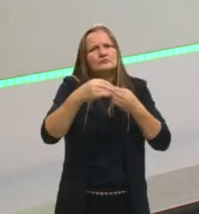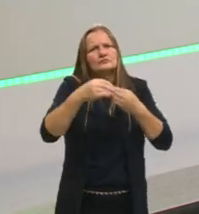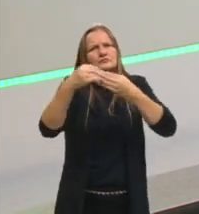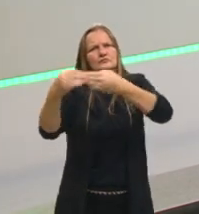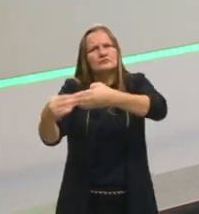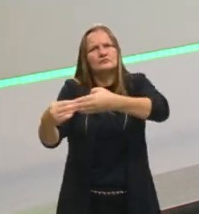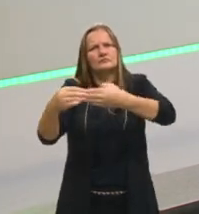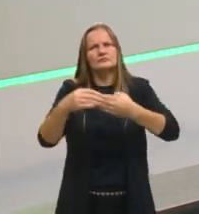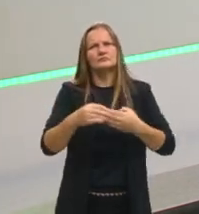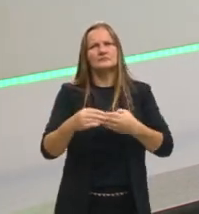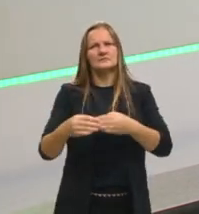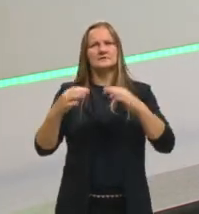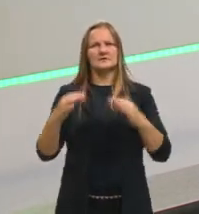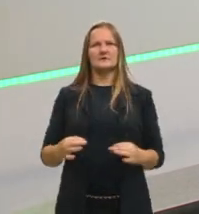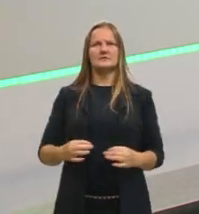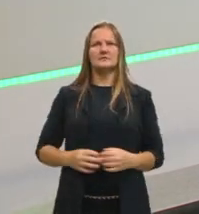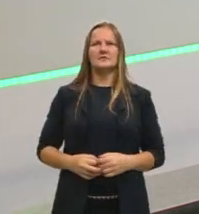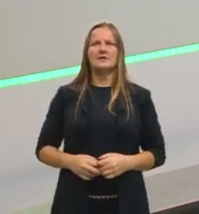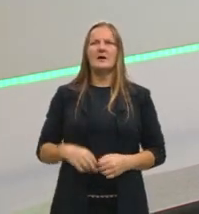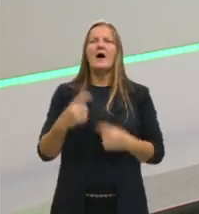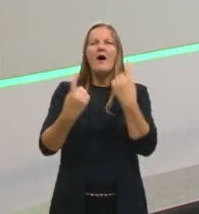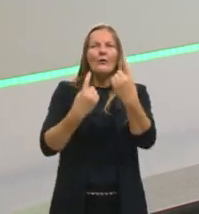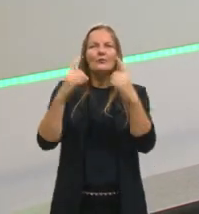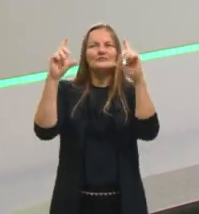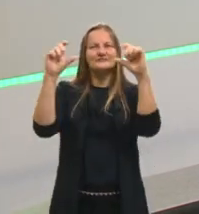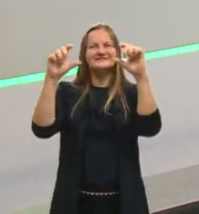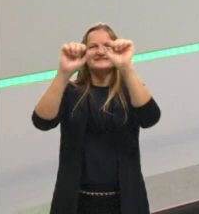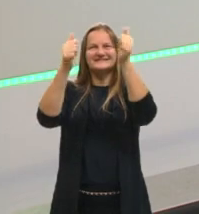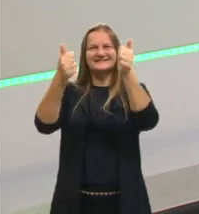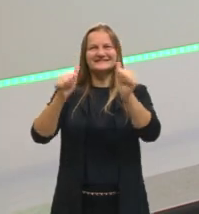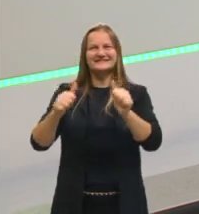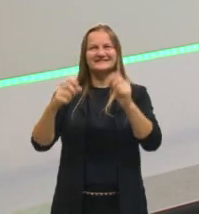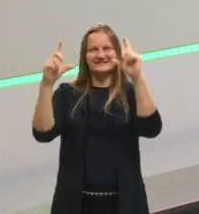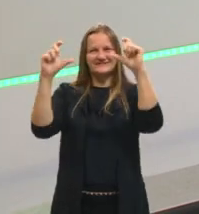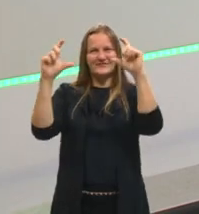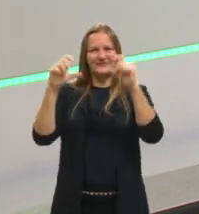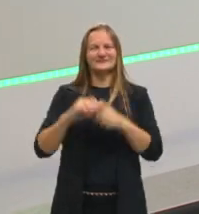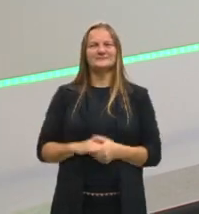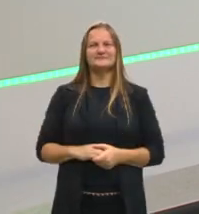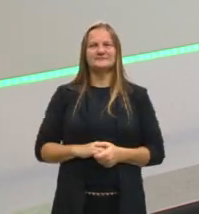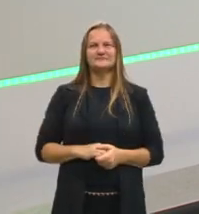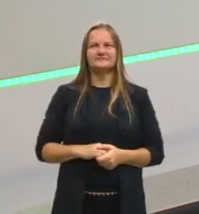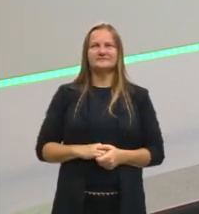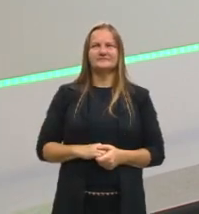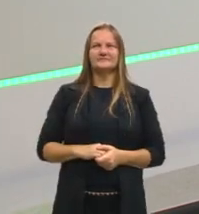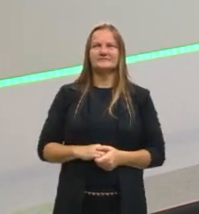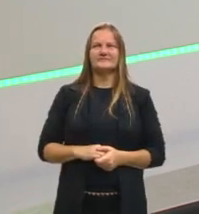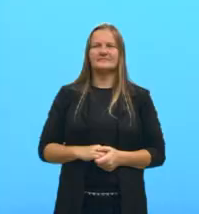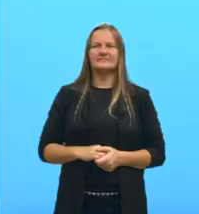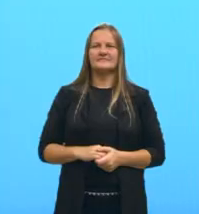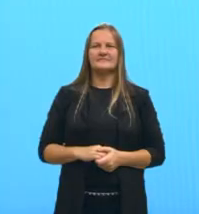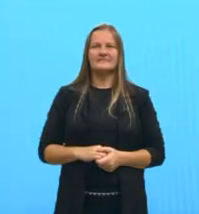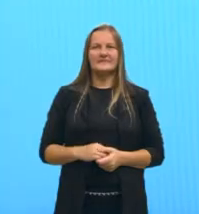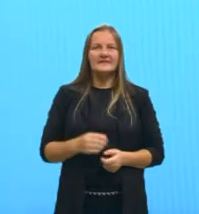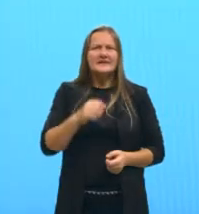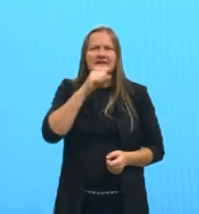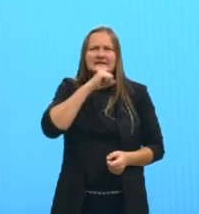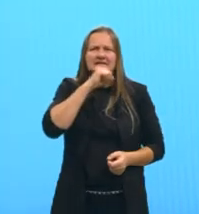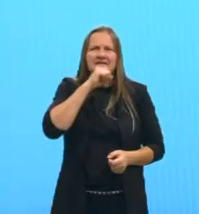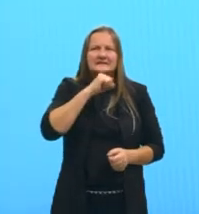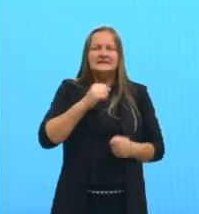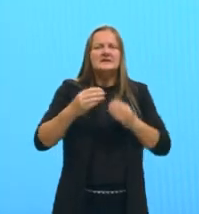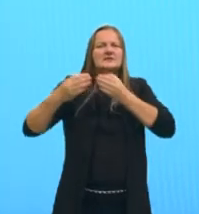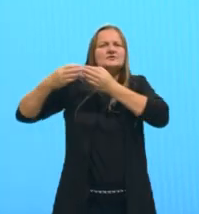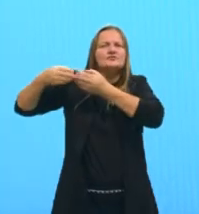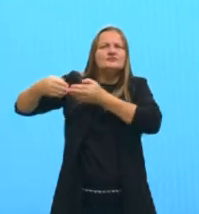meninos e meninas e aqui tá algumas figuras né orientação pelos astros né se usava muitas orientação para